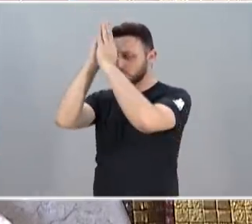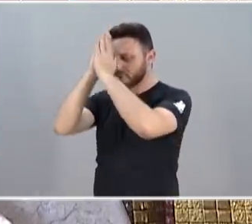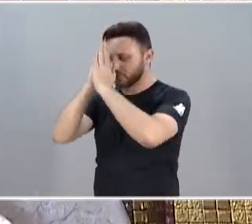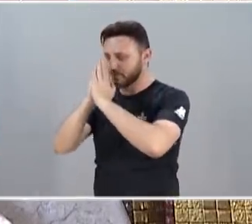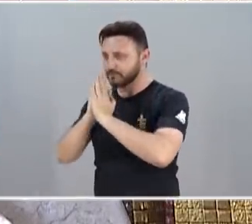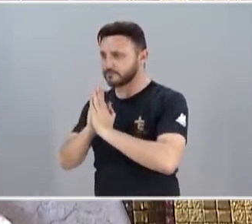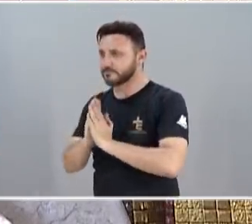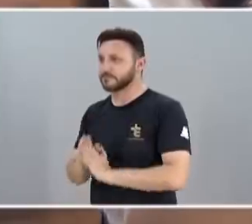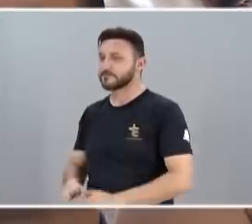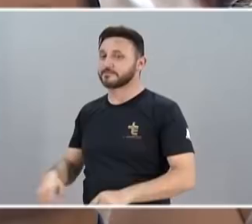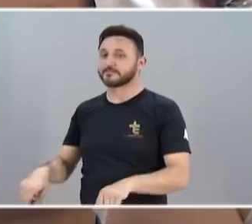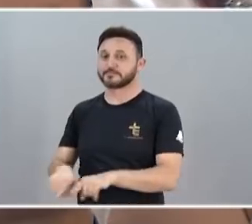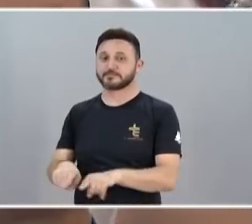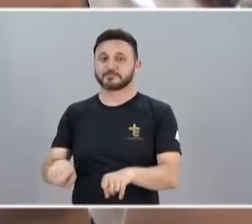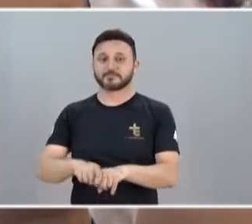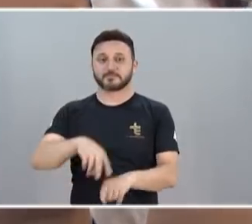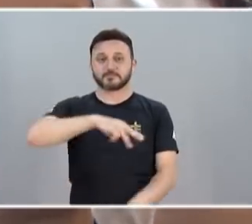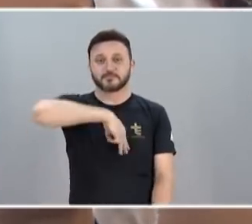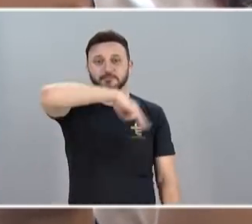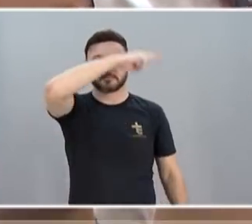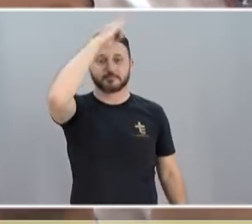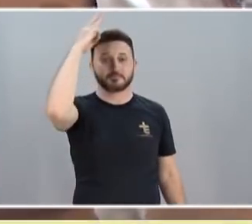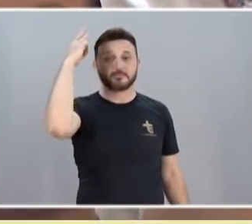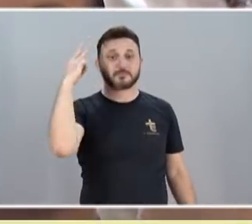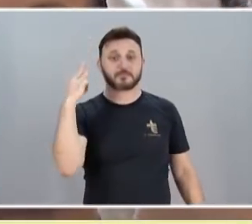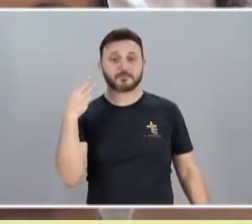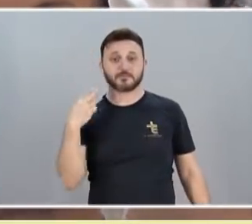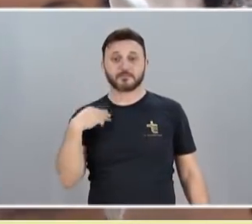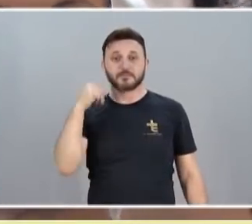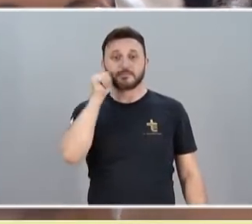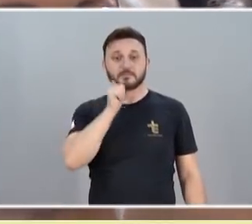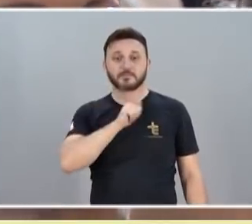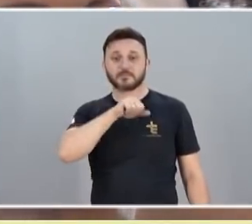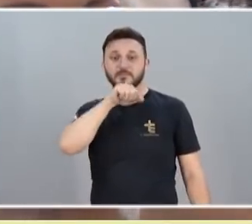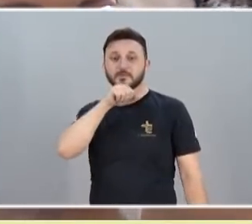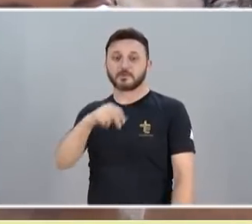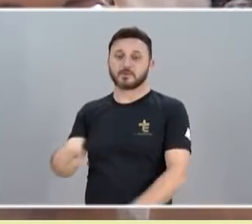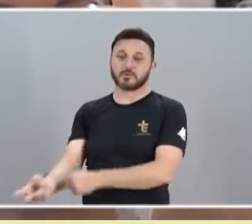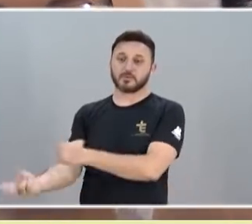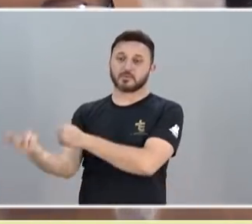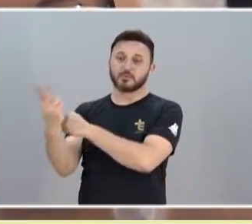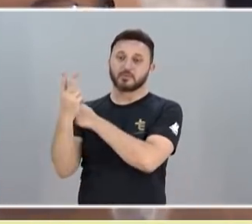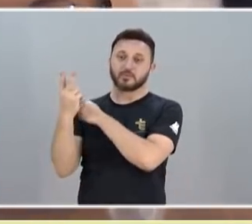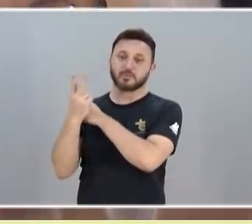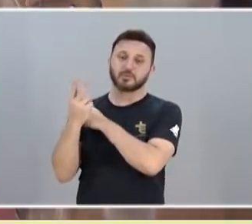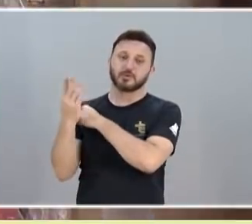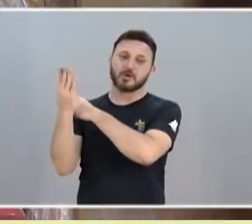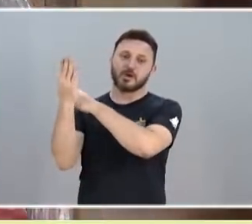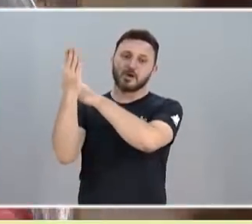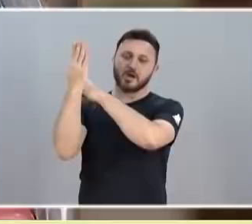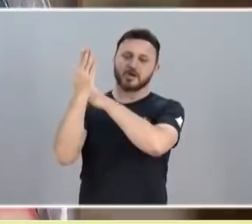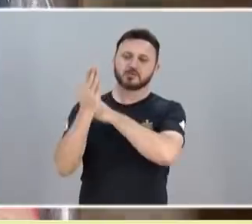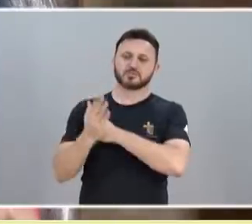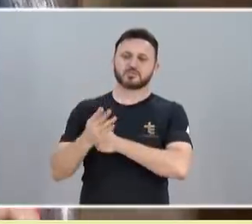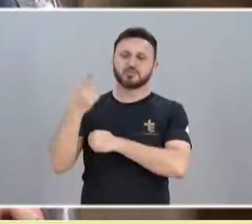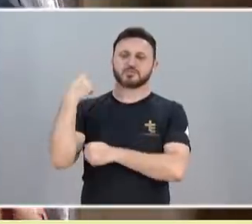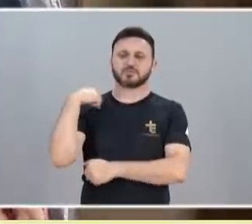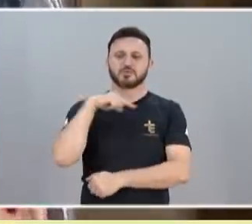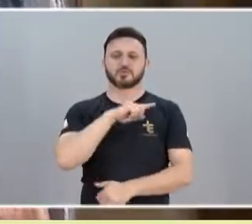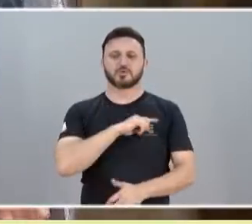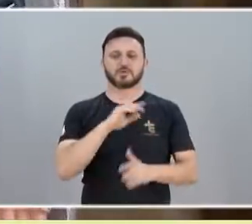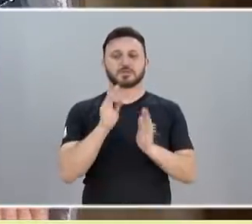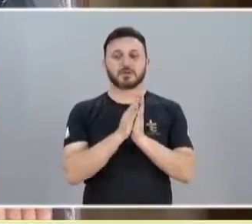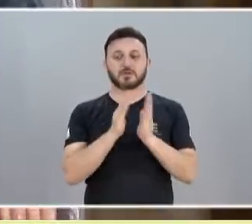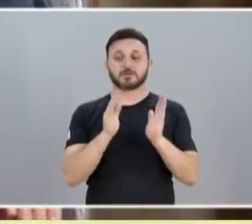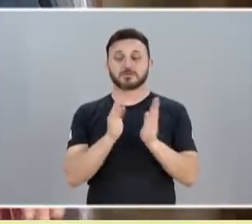adorar, e que a Santa Mãe Maria nos ajude a rezar. Venham os